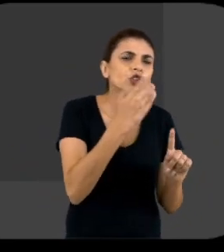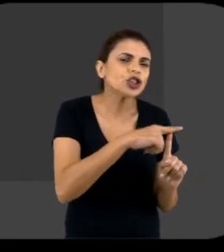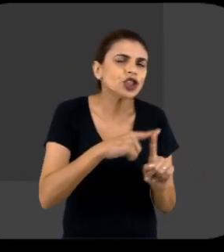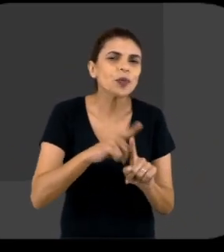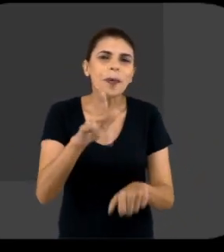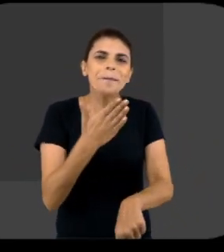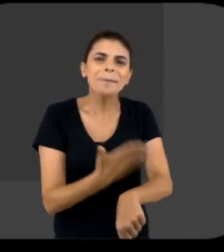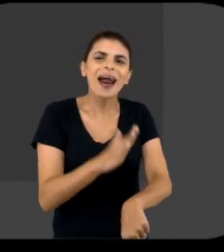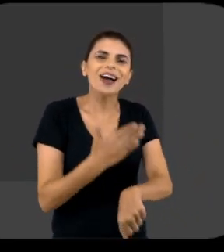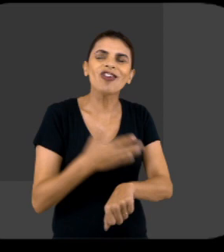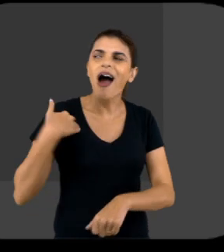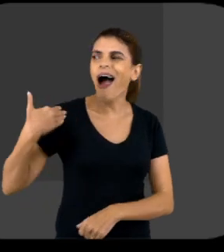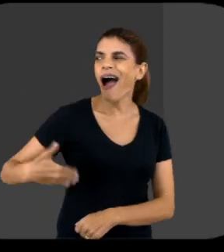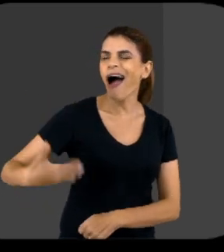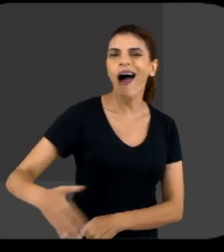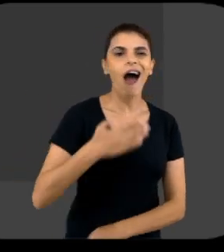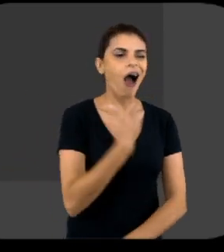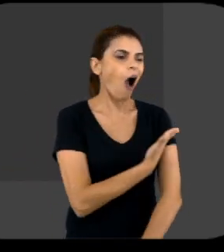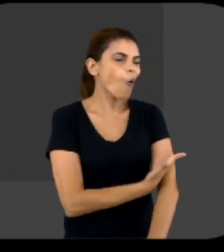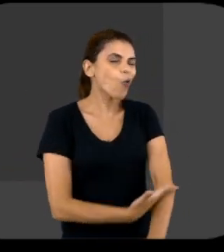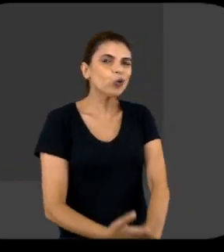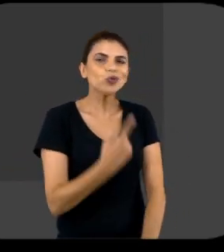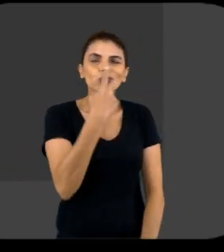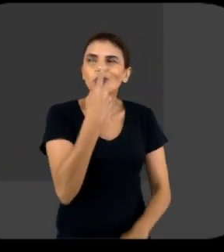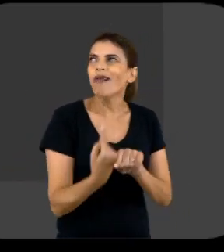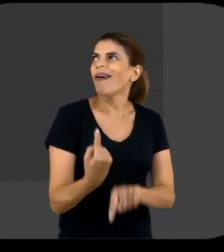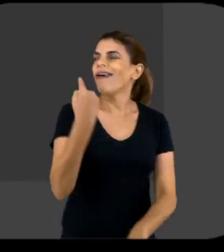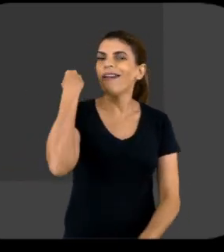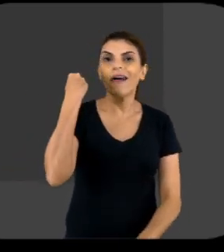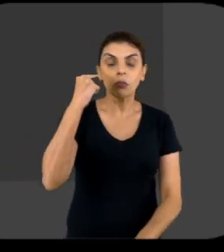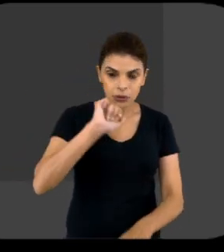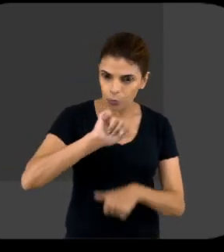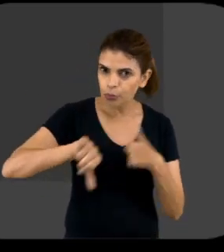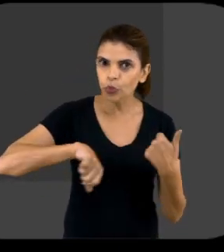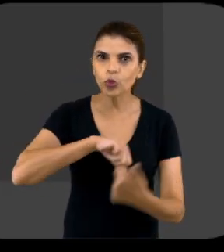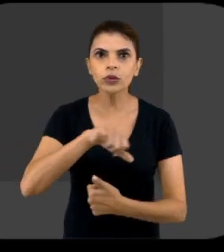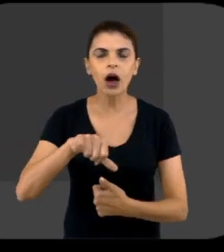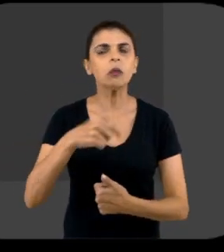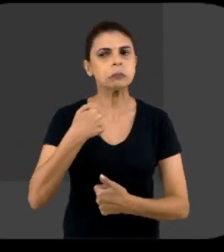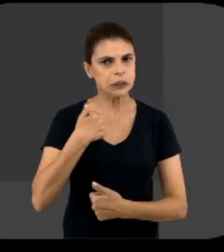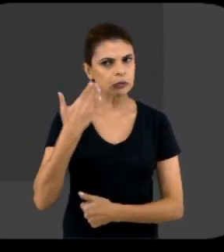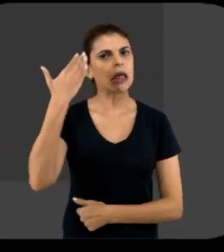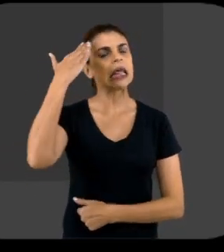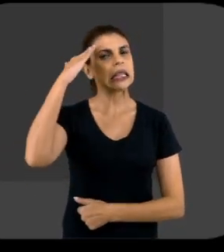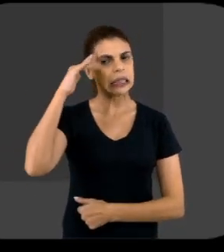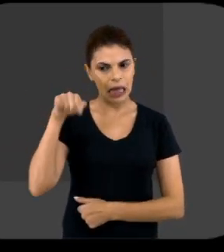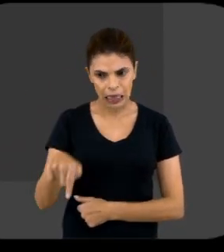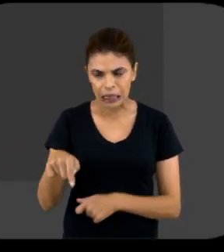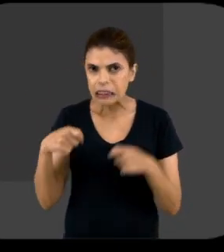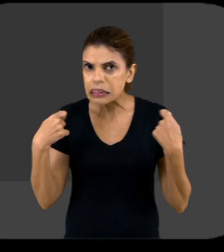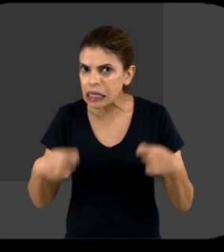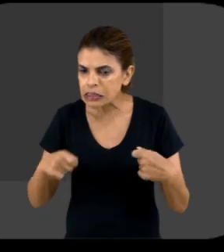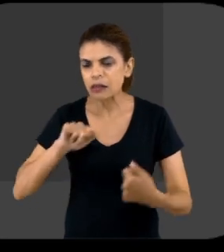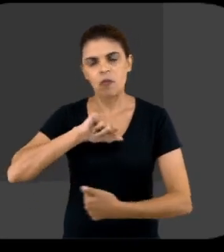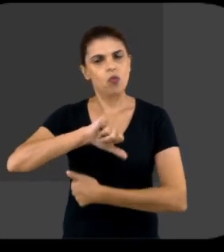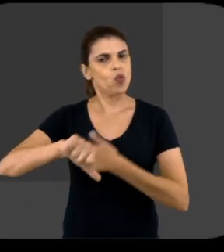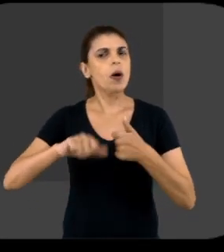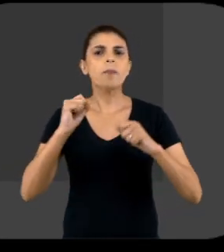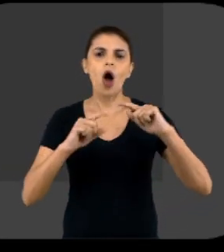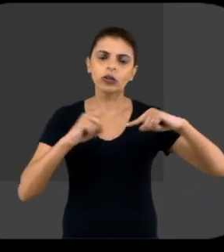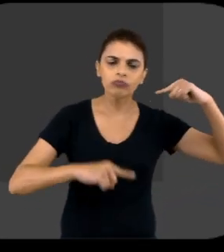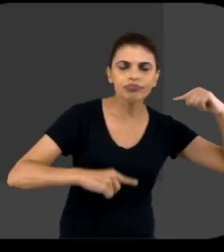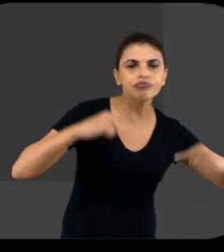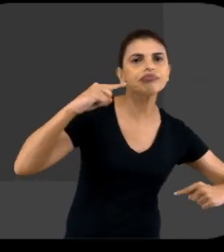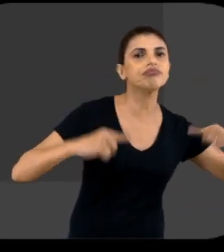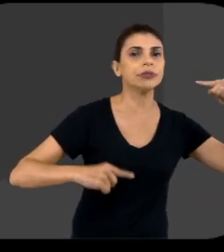alguma prática que você tem o costume de executar e você precisa entender que a prática pode ser sempre